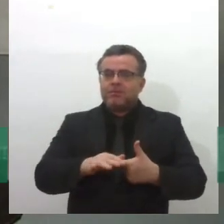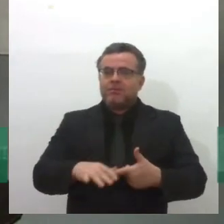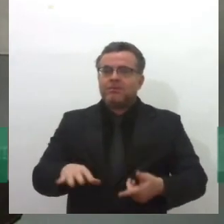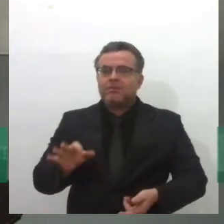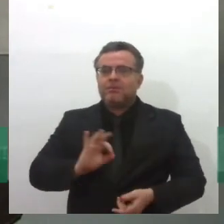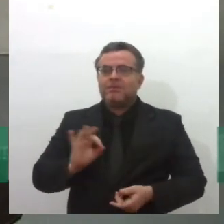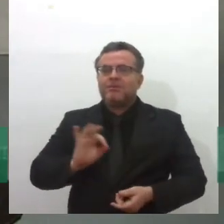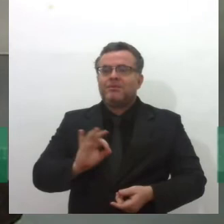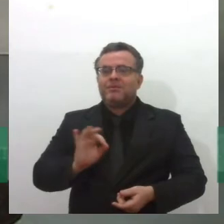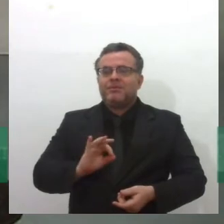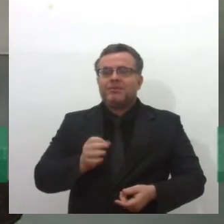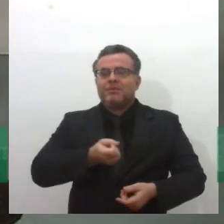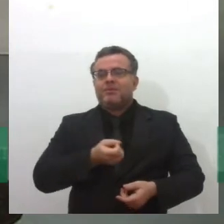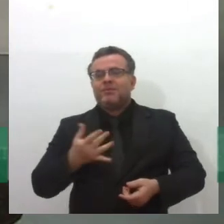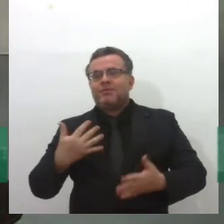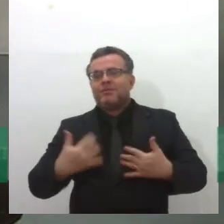quantitativos.